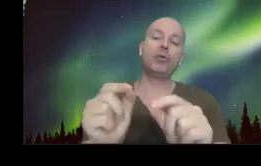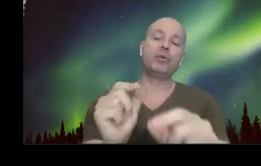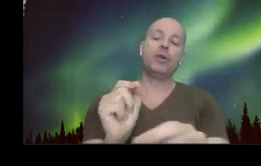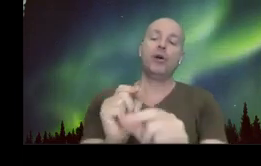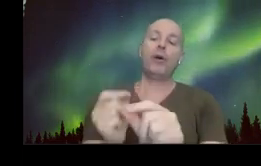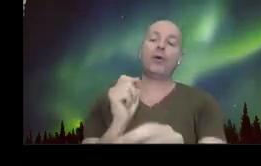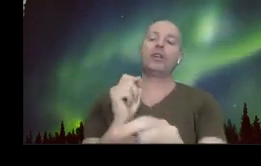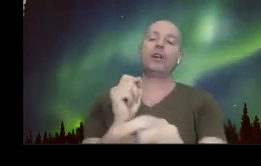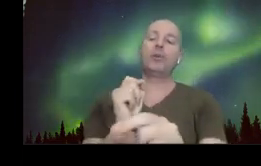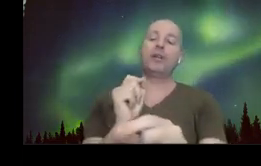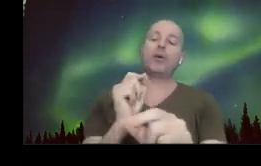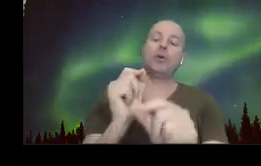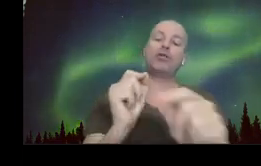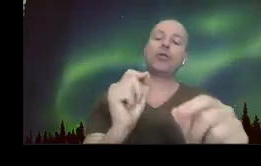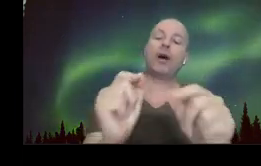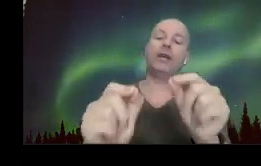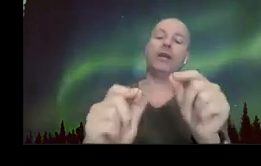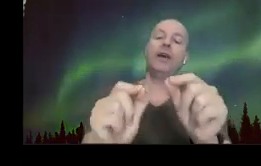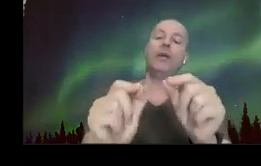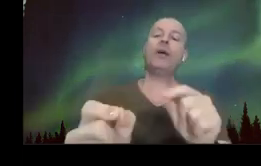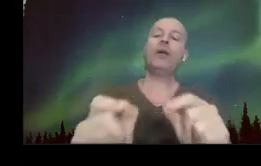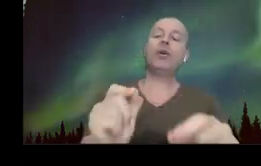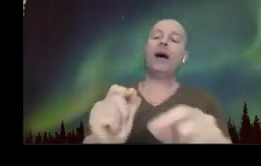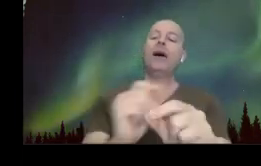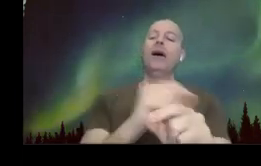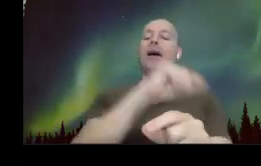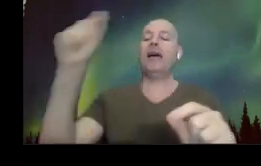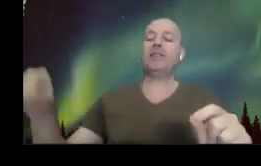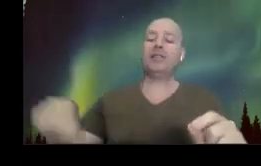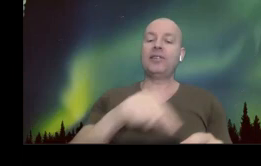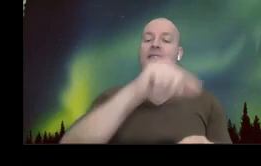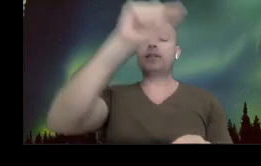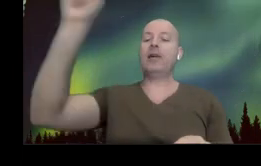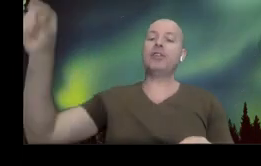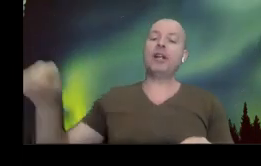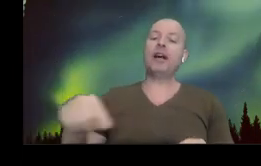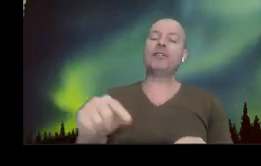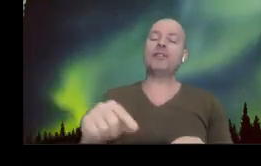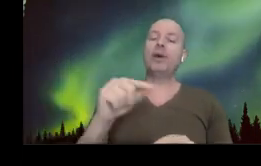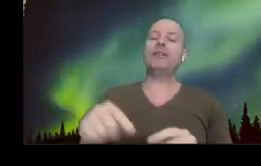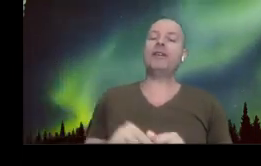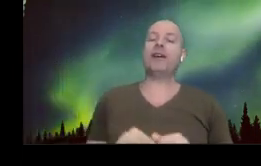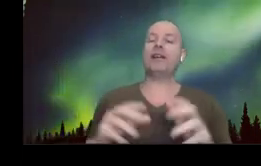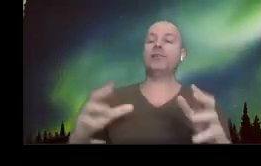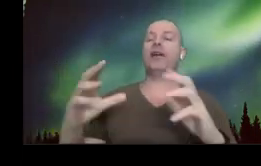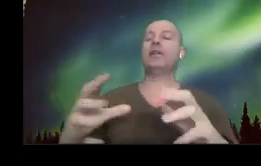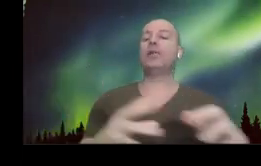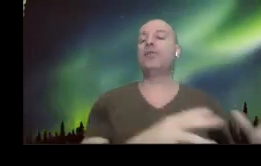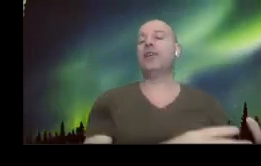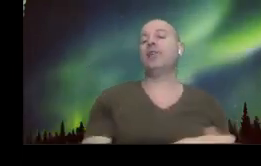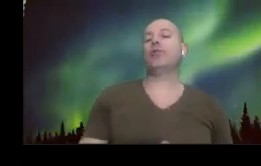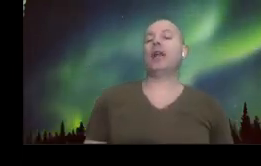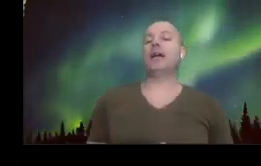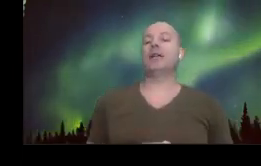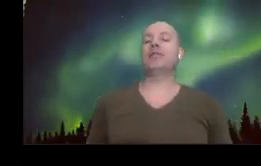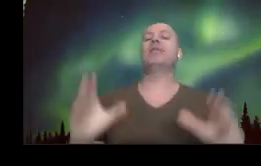stepping stone, um trampolim ecológico aí, para melhorar esse sistema de ligação entre as áreas, para que elas